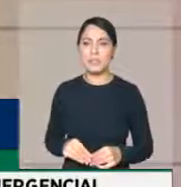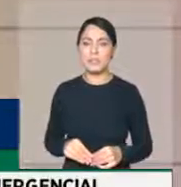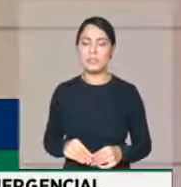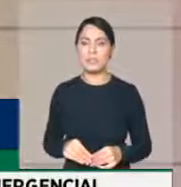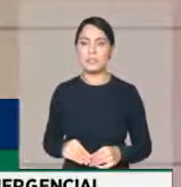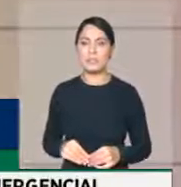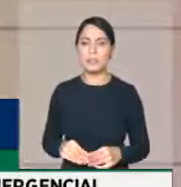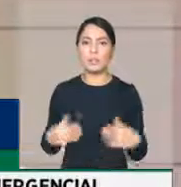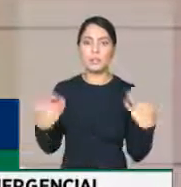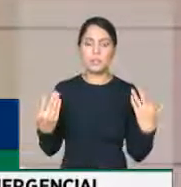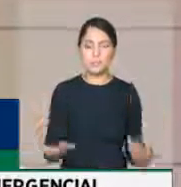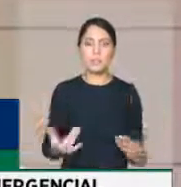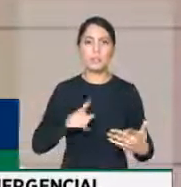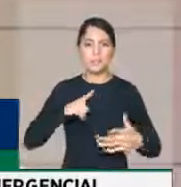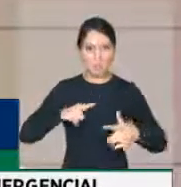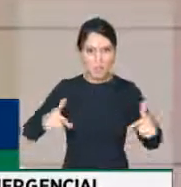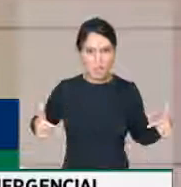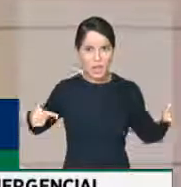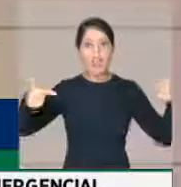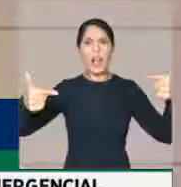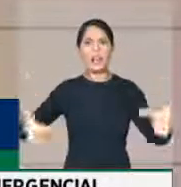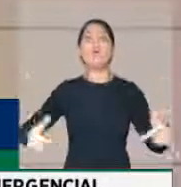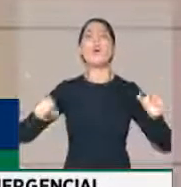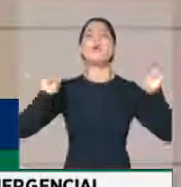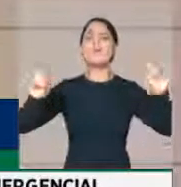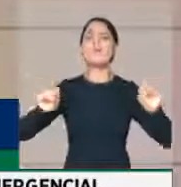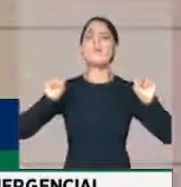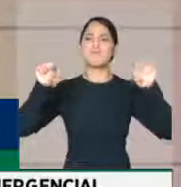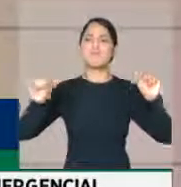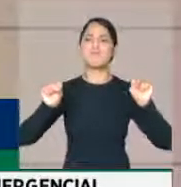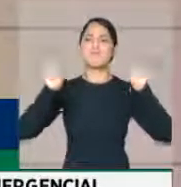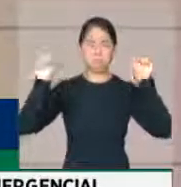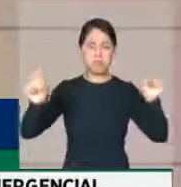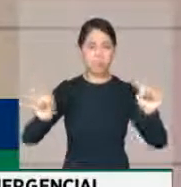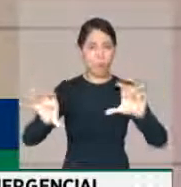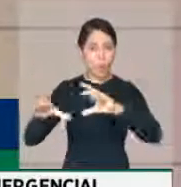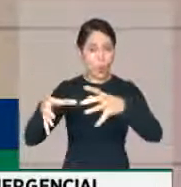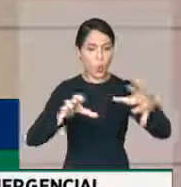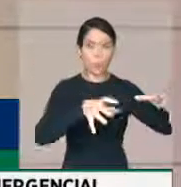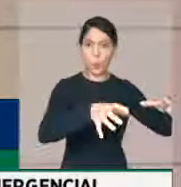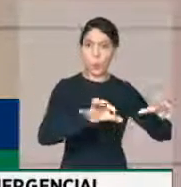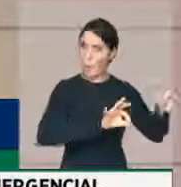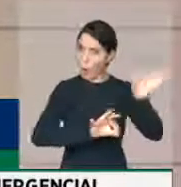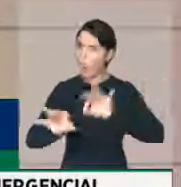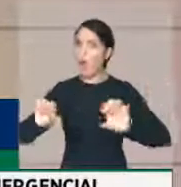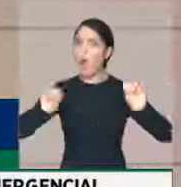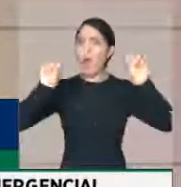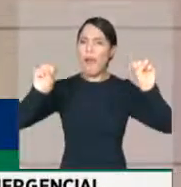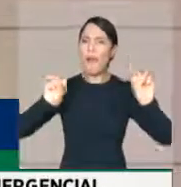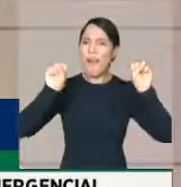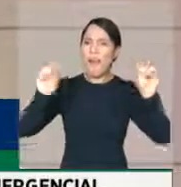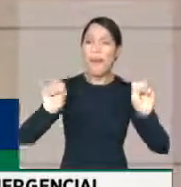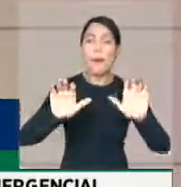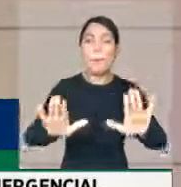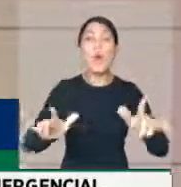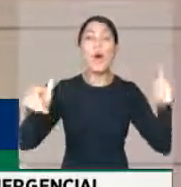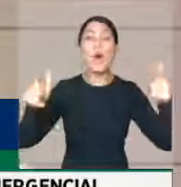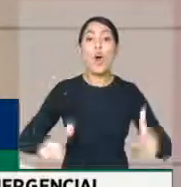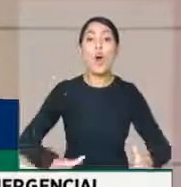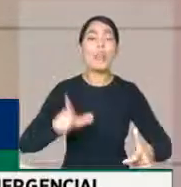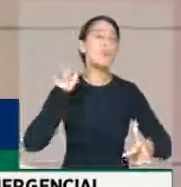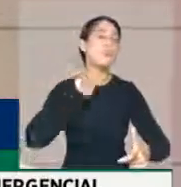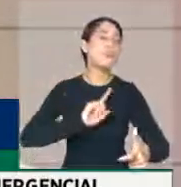com a manifestação de torcidas organizadas em defesa da democracia, do Flamengo no Rio de Janeiro,